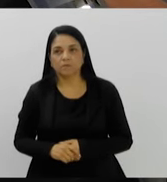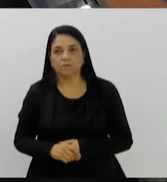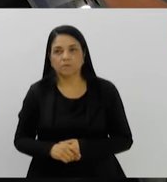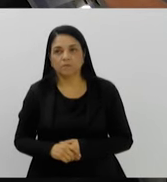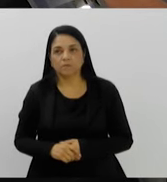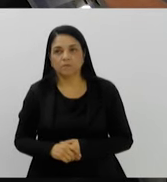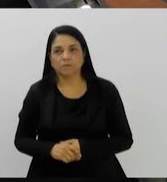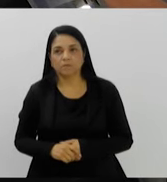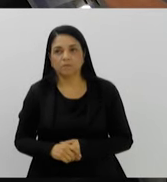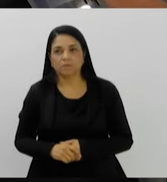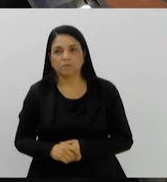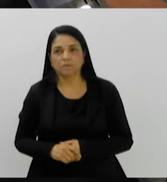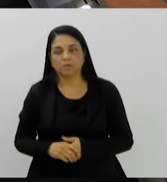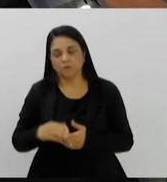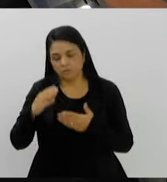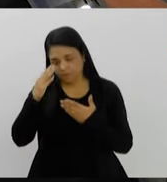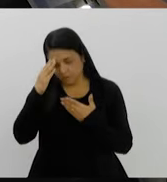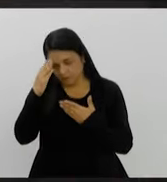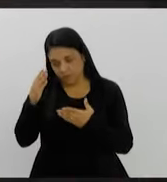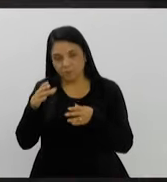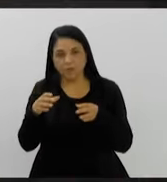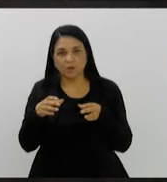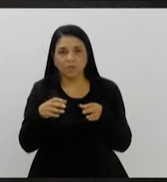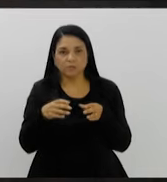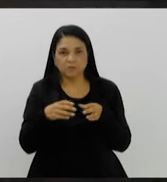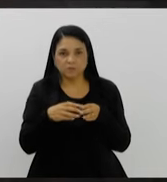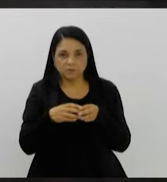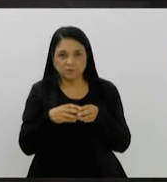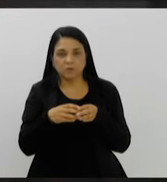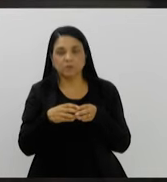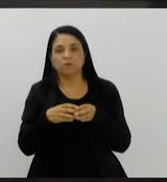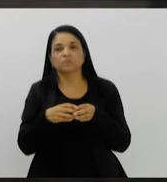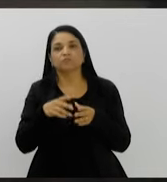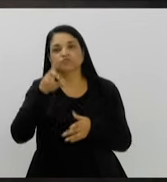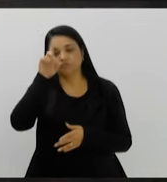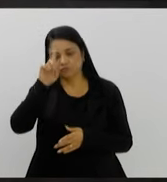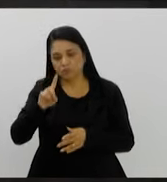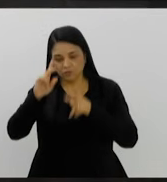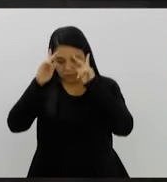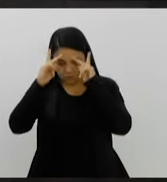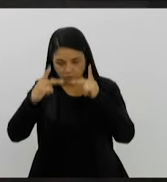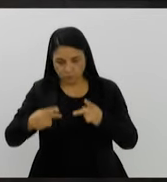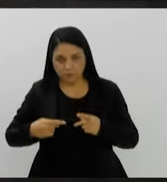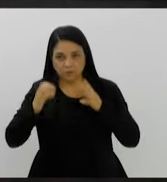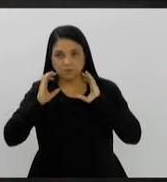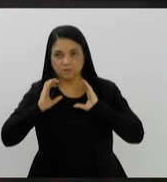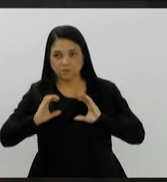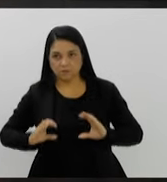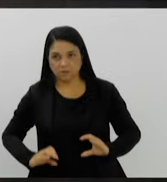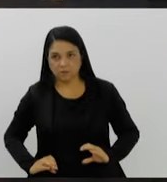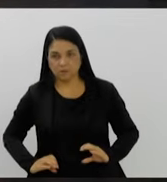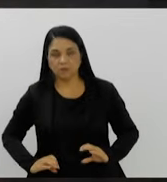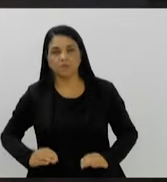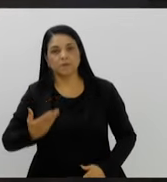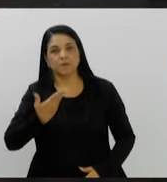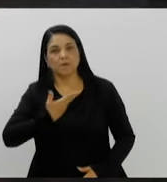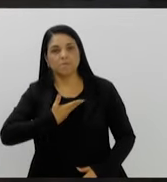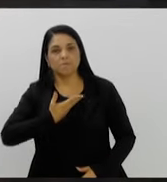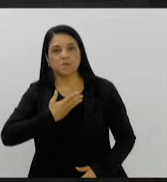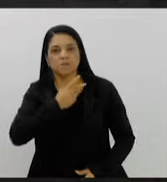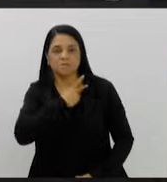PB obg pela comissão da defesa dos Direitos Humanos cidadania minha querida amiga